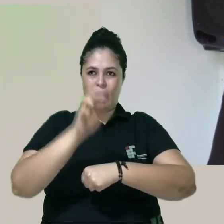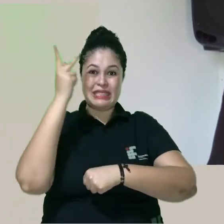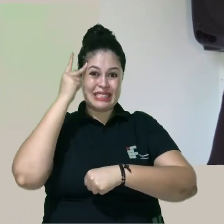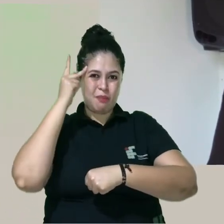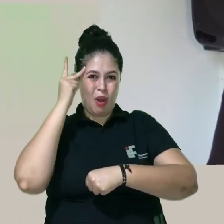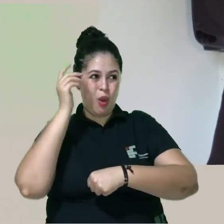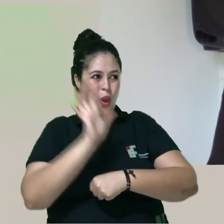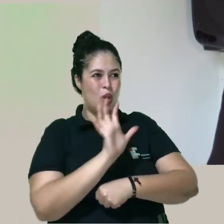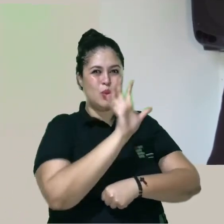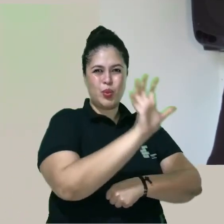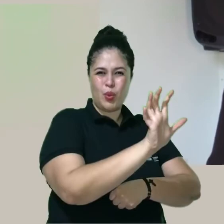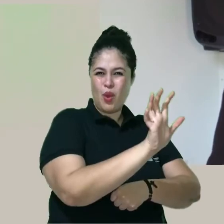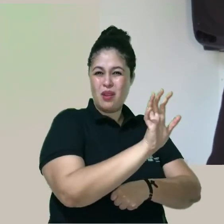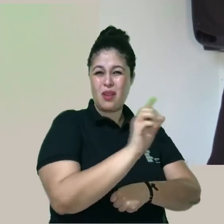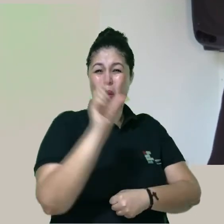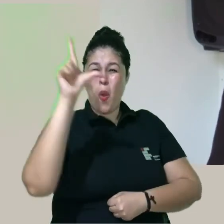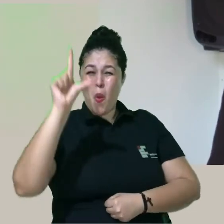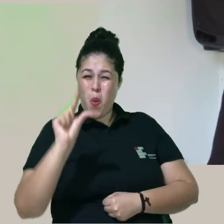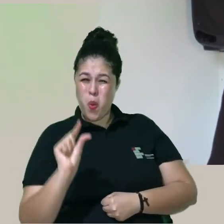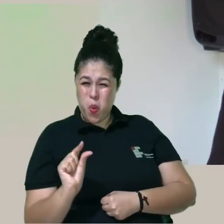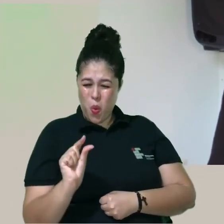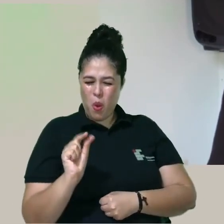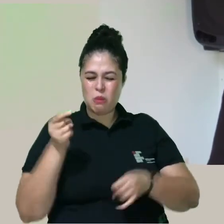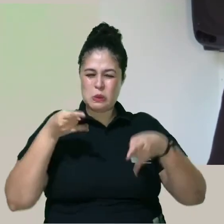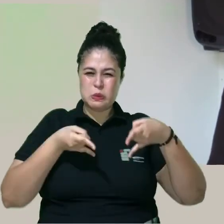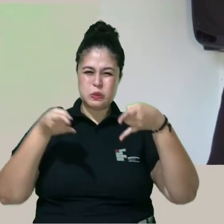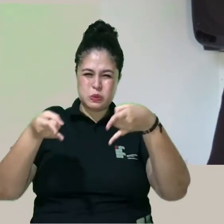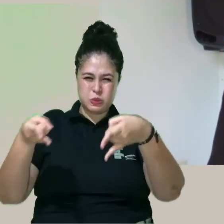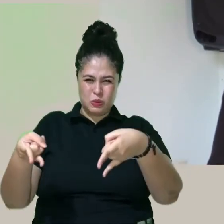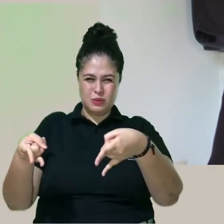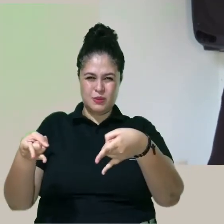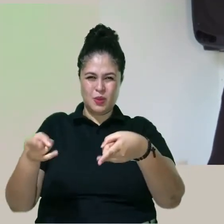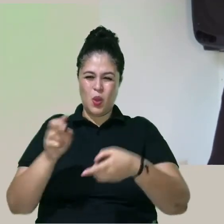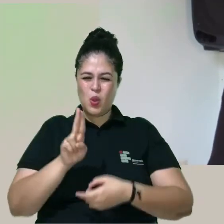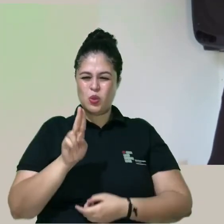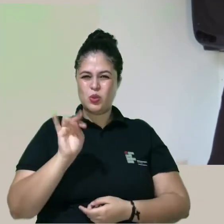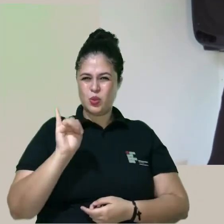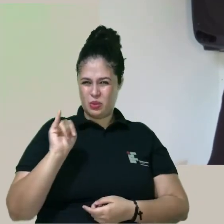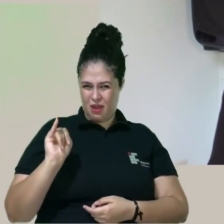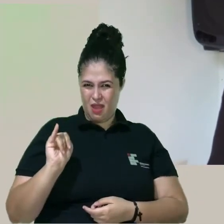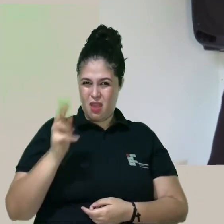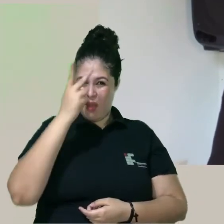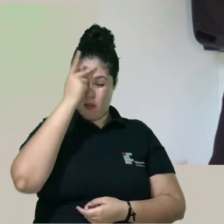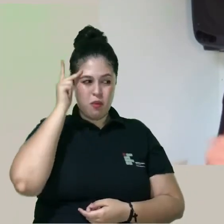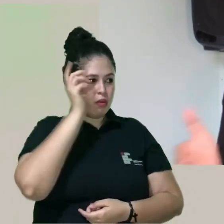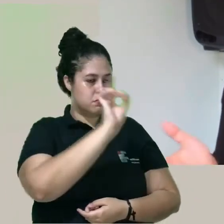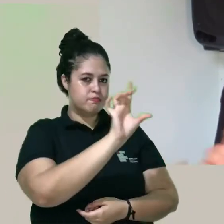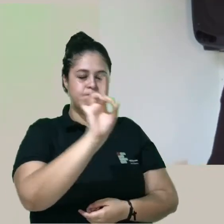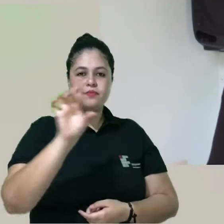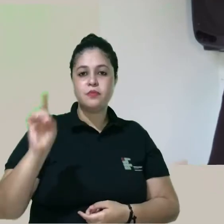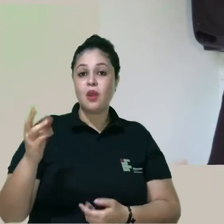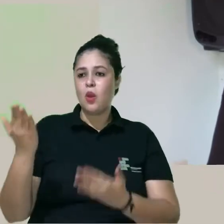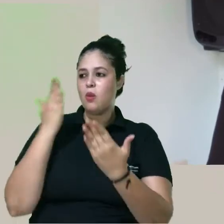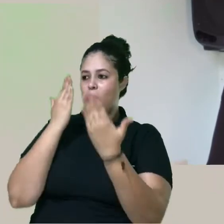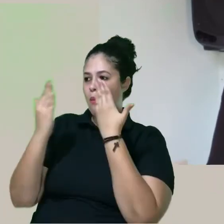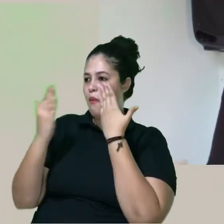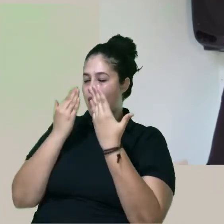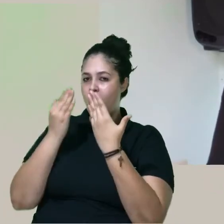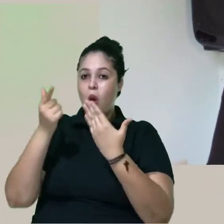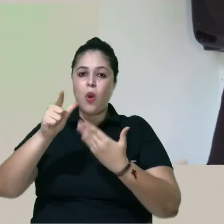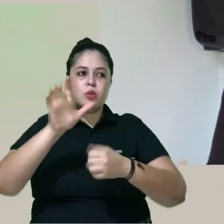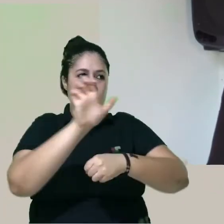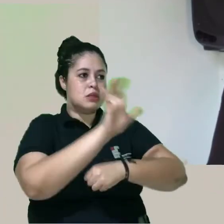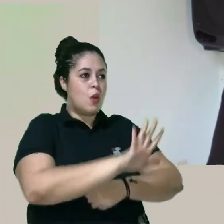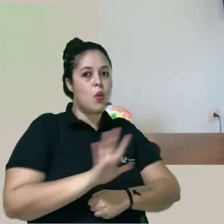São Paulo que possui menos leitos de UTI por habitante, se comparado então com as